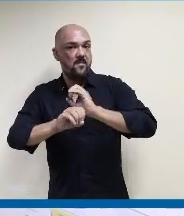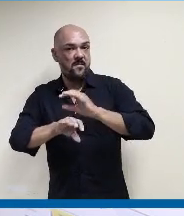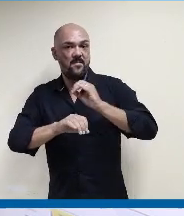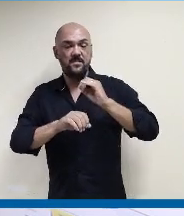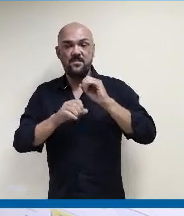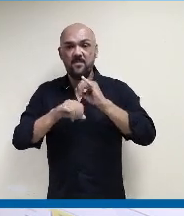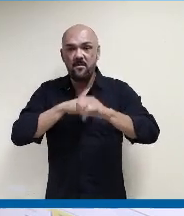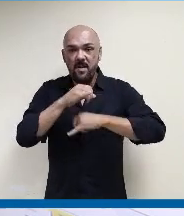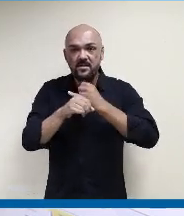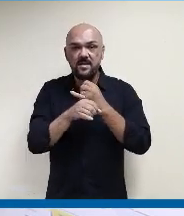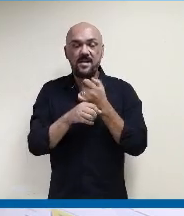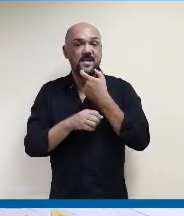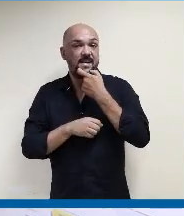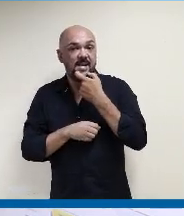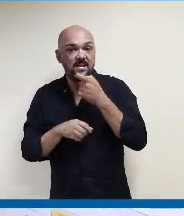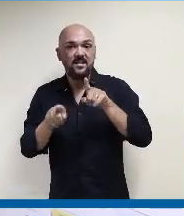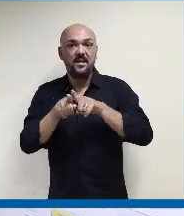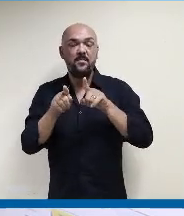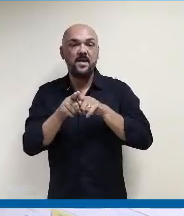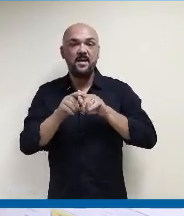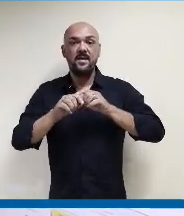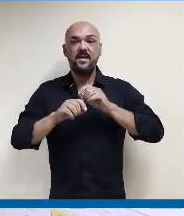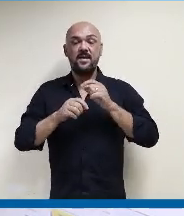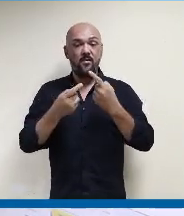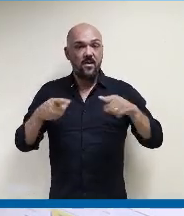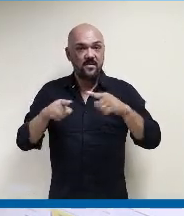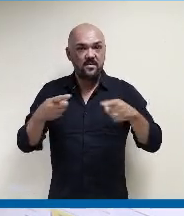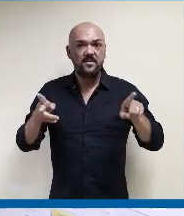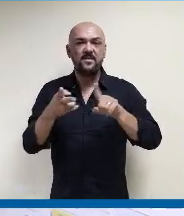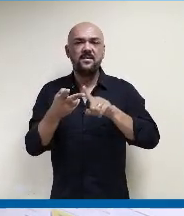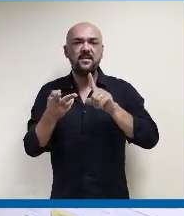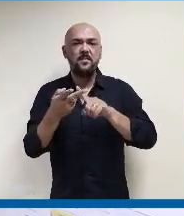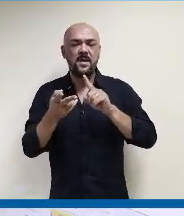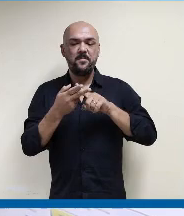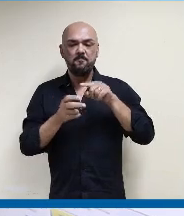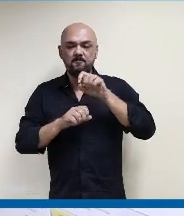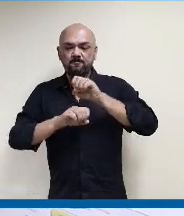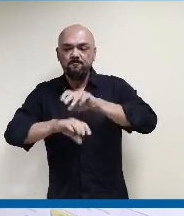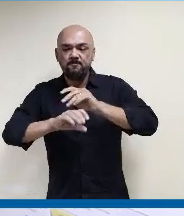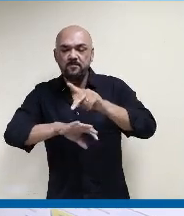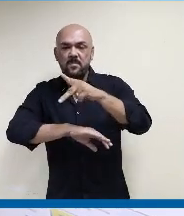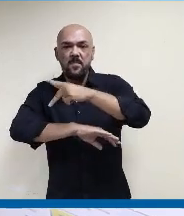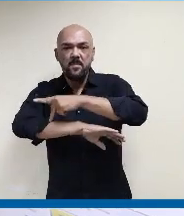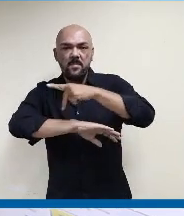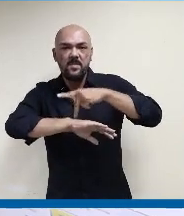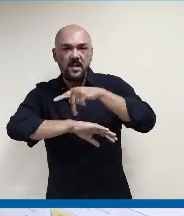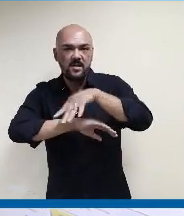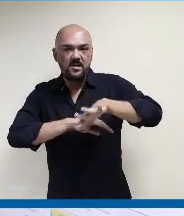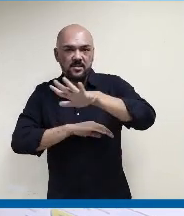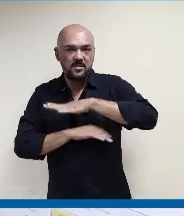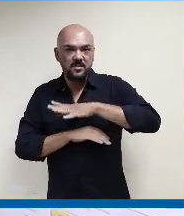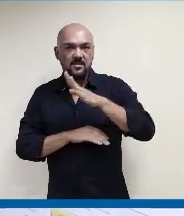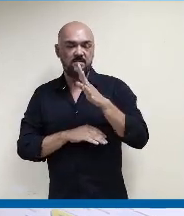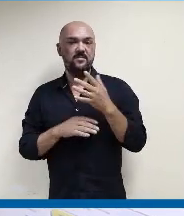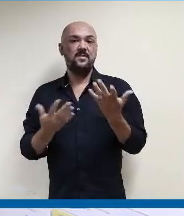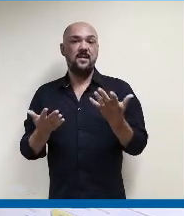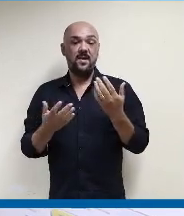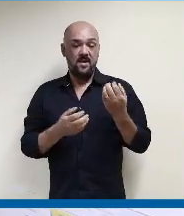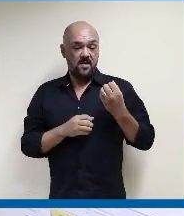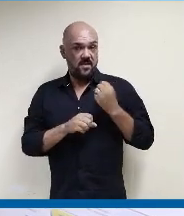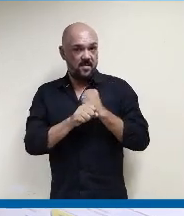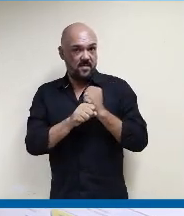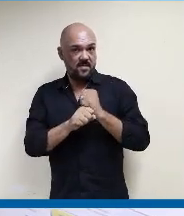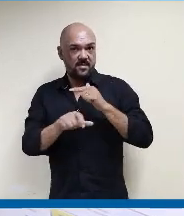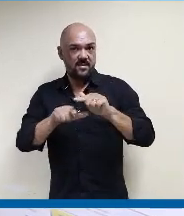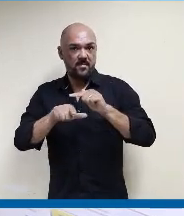inglês educação musical e atendimento pedagógico aos estudantes com necessidades específicas o regime de trabalho será de 40 horas semanais